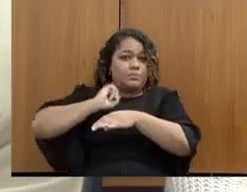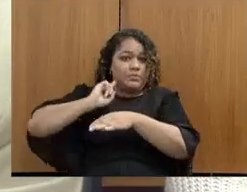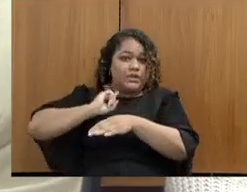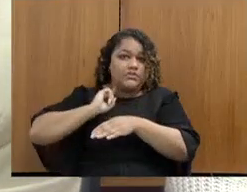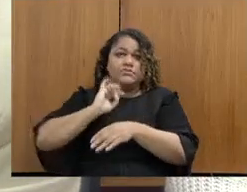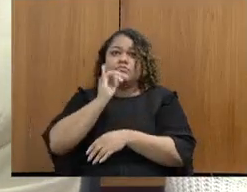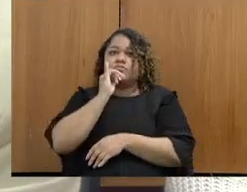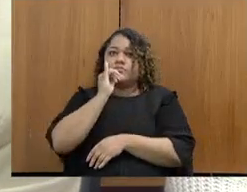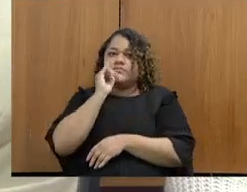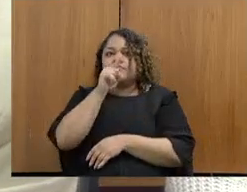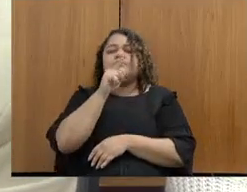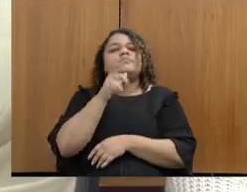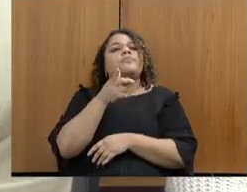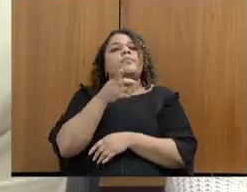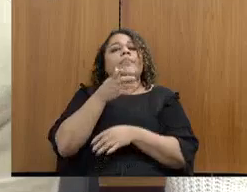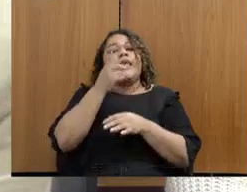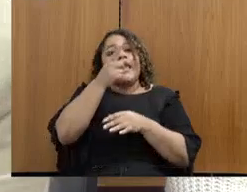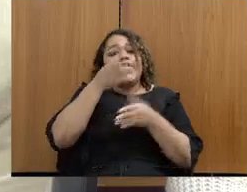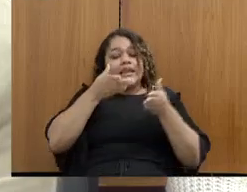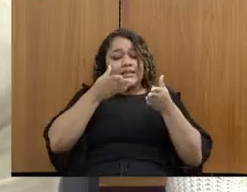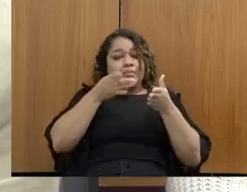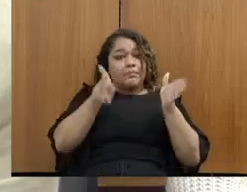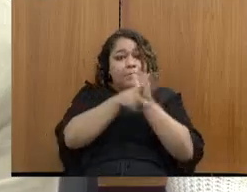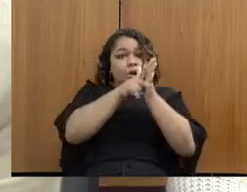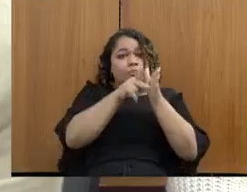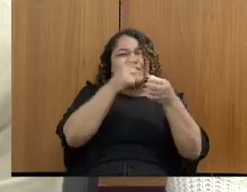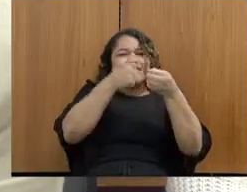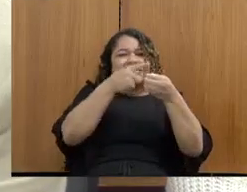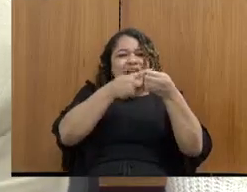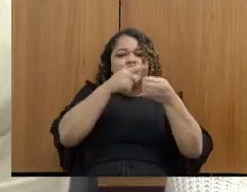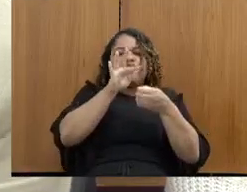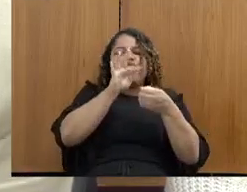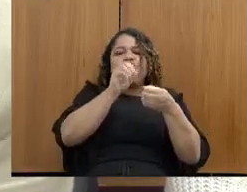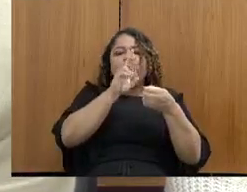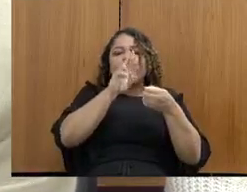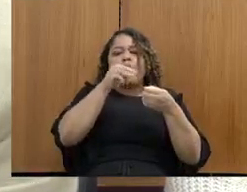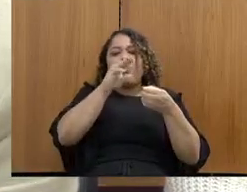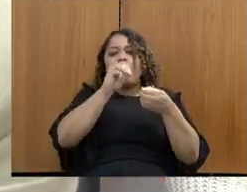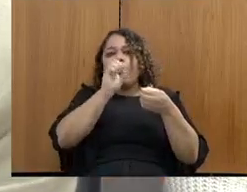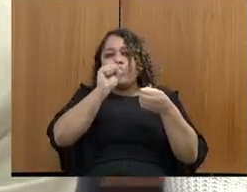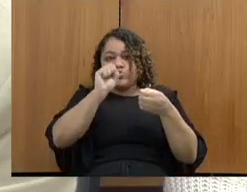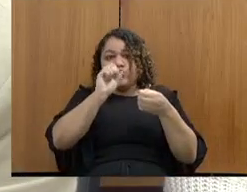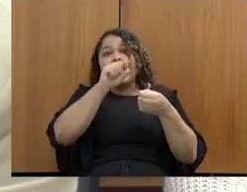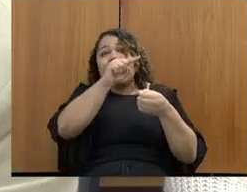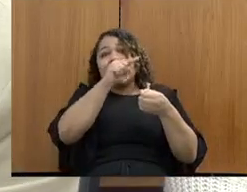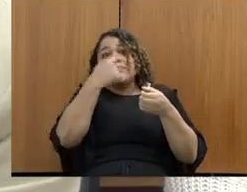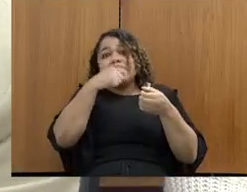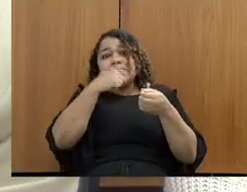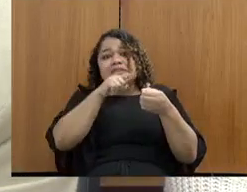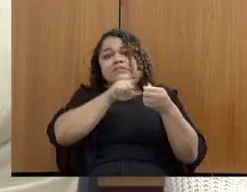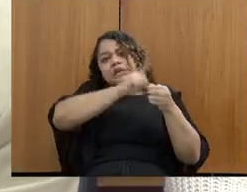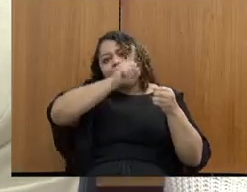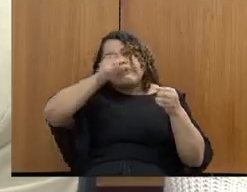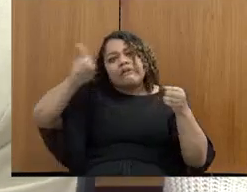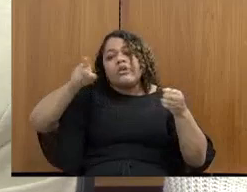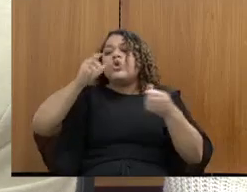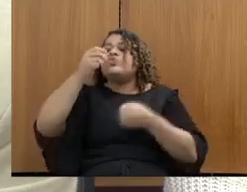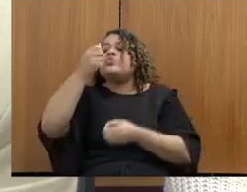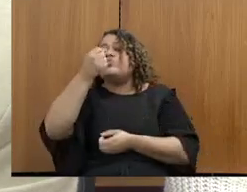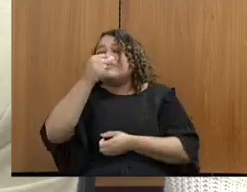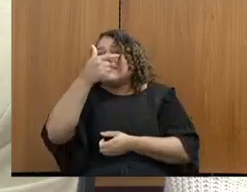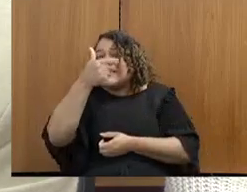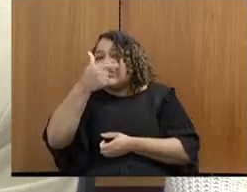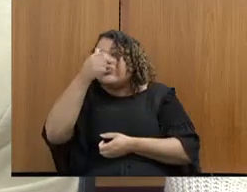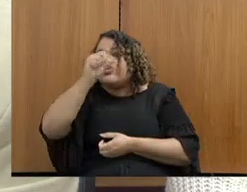Formoso ele tem que deslocar 283 Km até Unaí Mas não é para entregar o preso